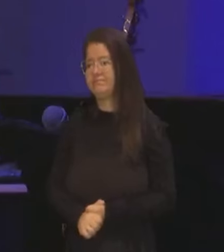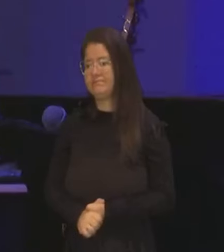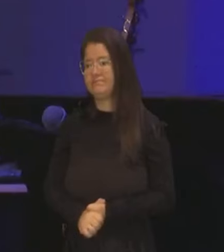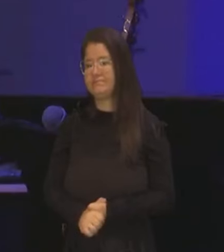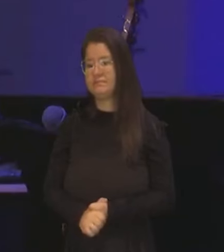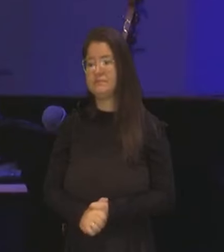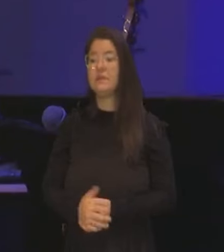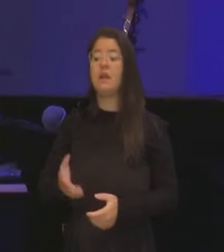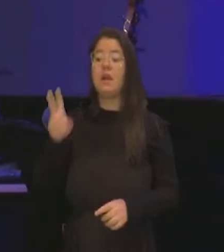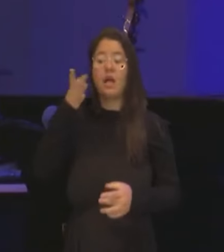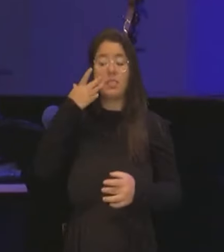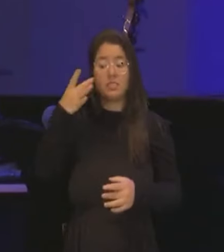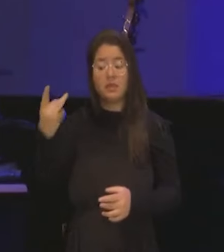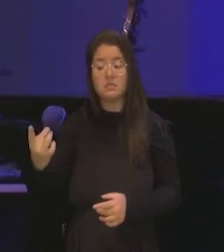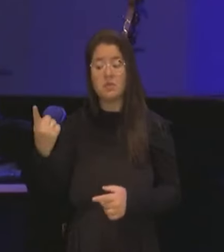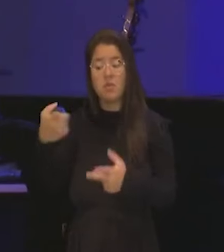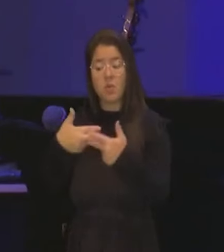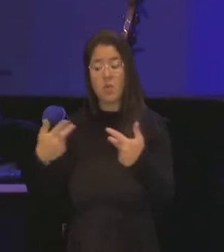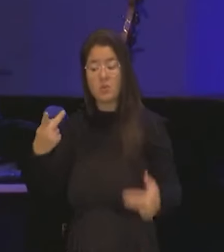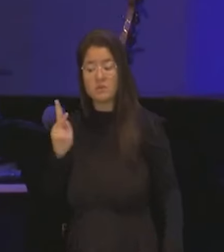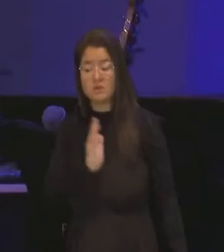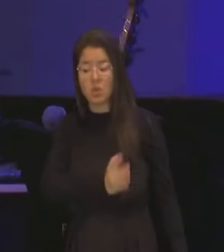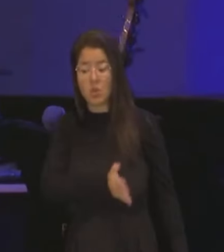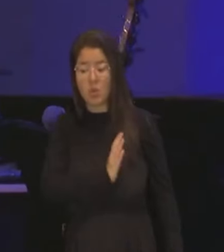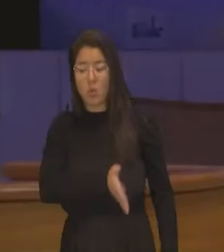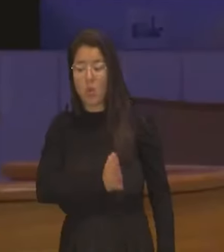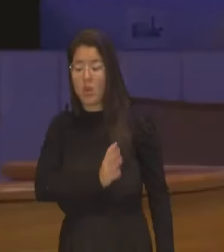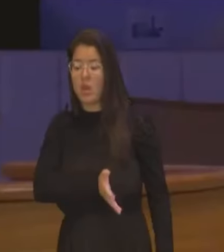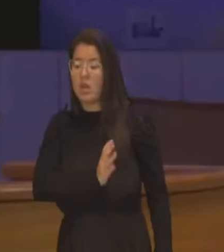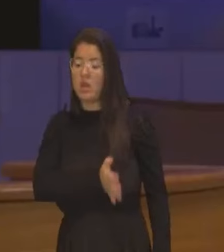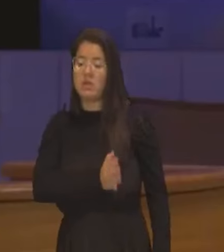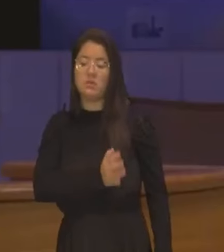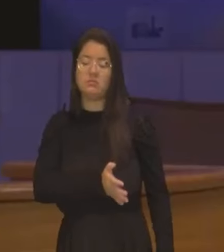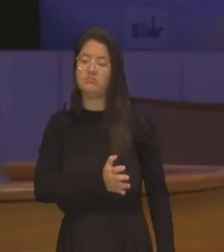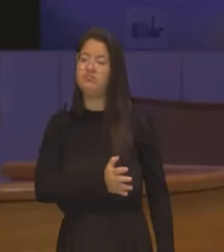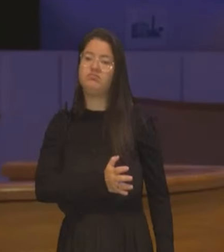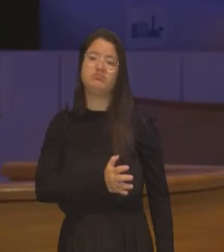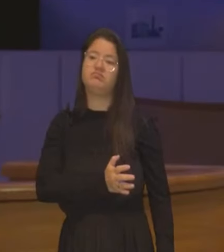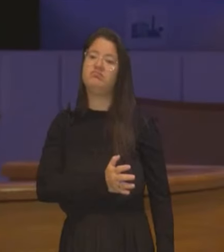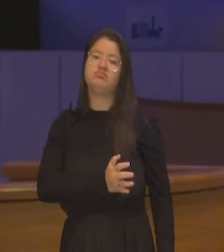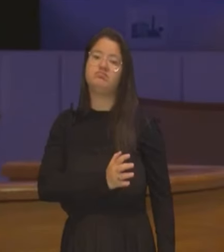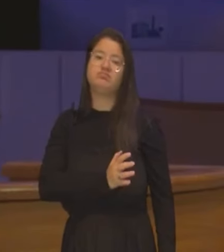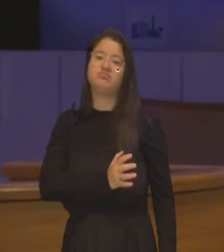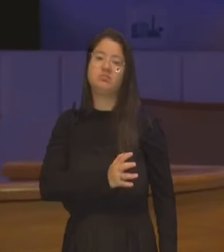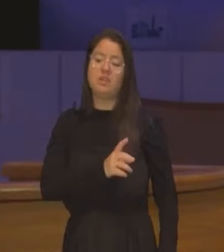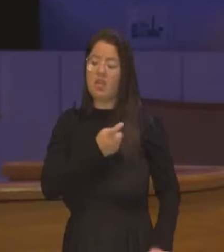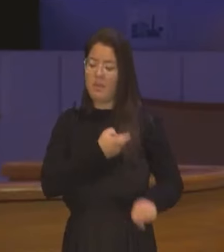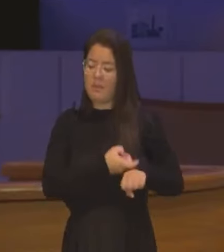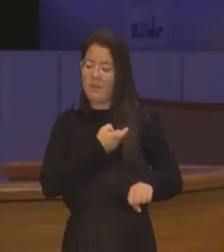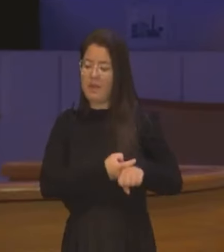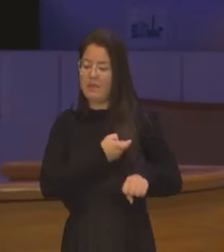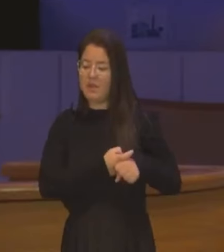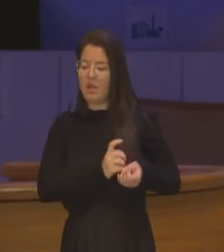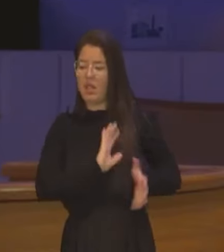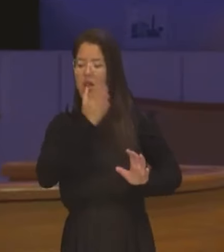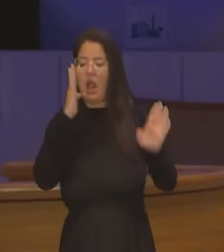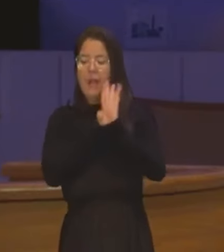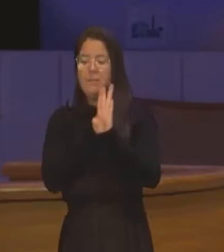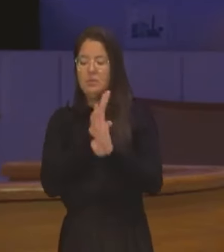Guarde uma coisa, o seu coração ele não se tornará um coração de pedra de um dia para o